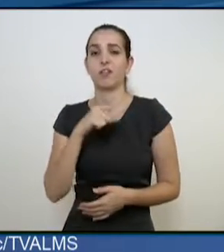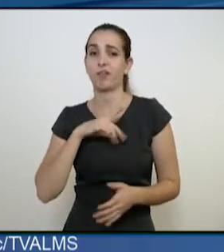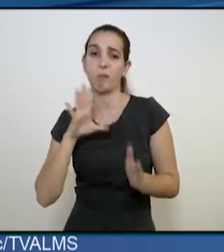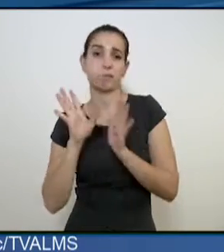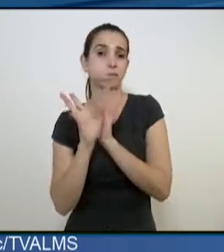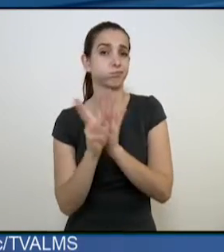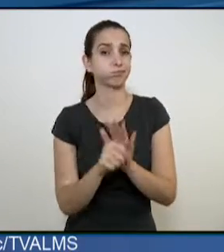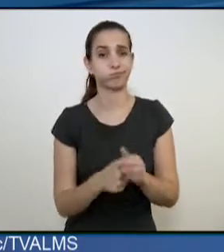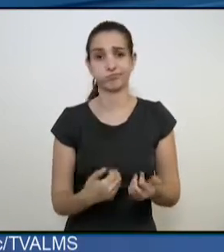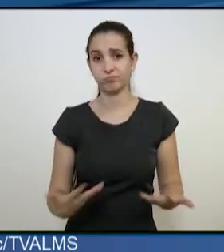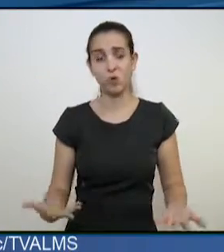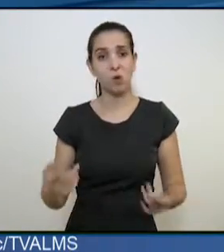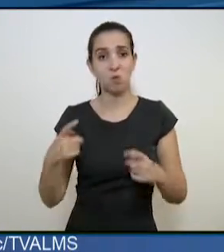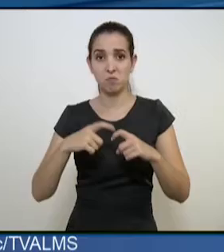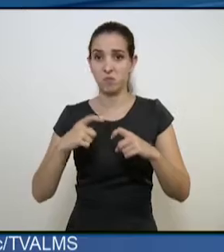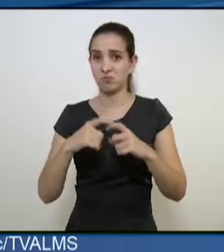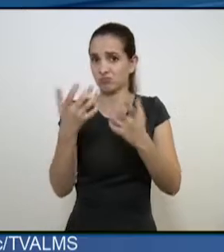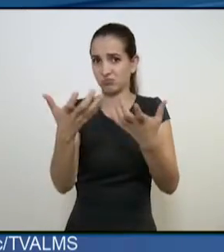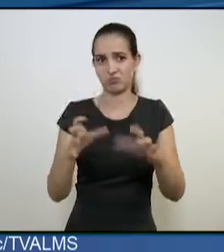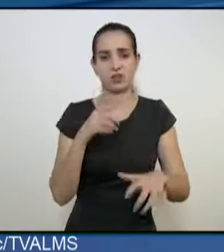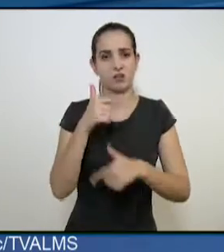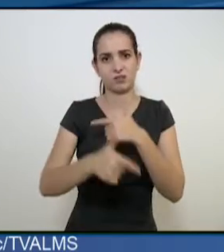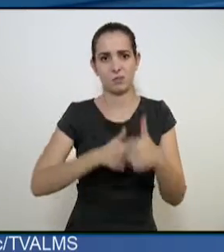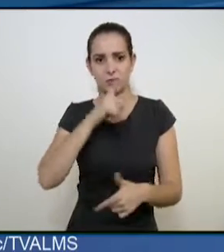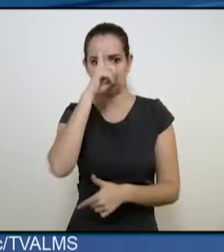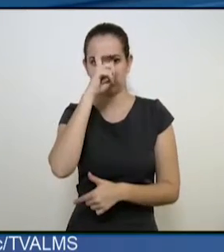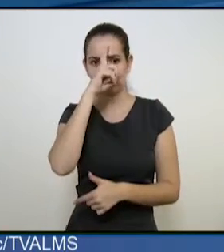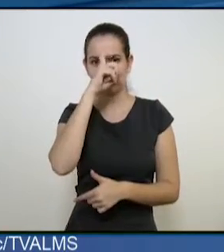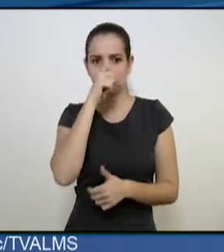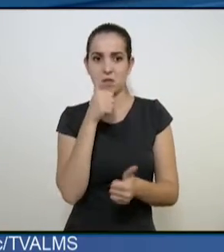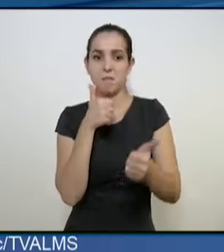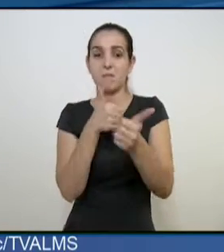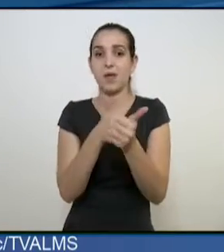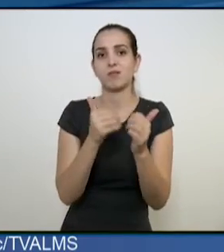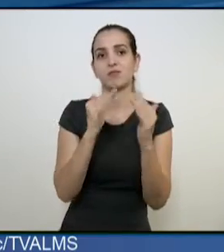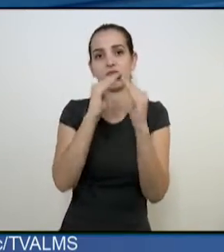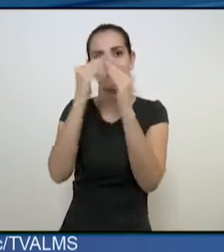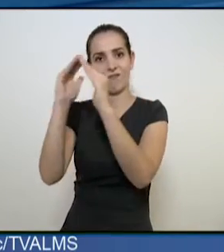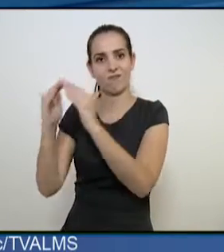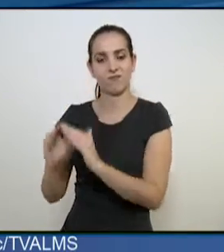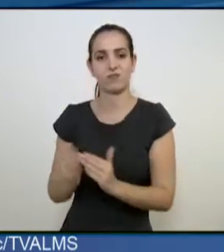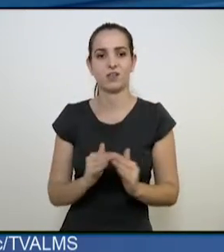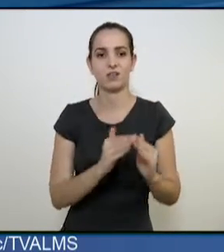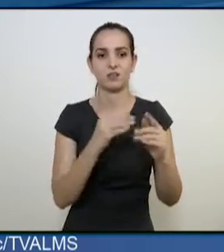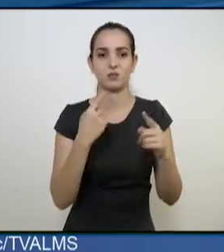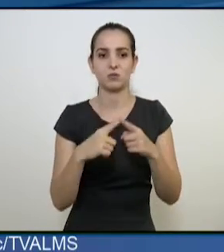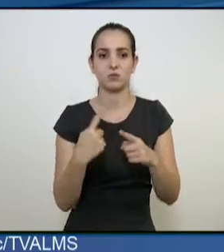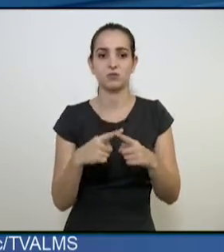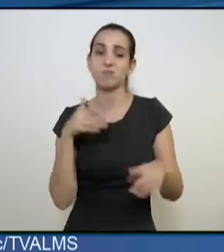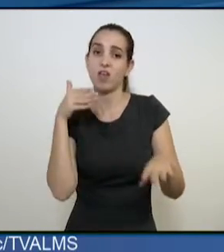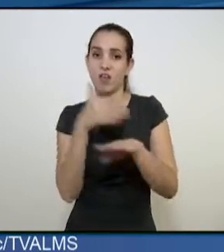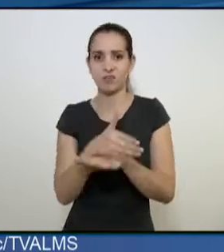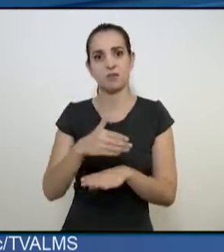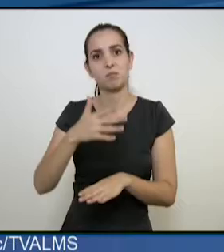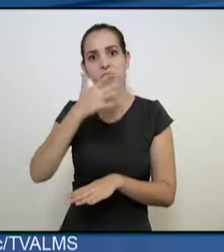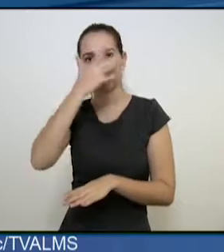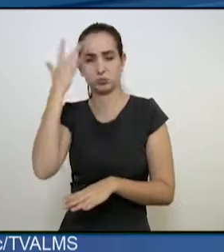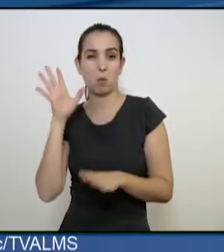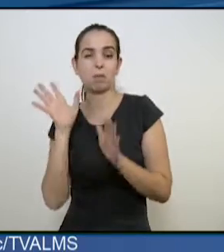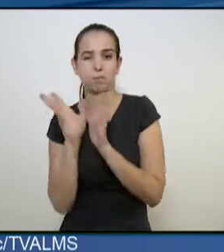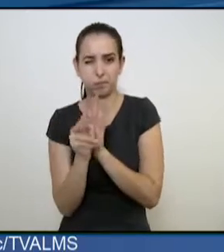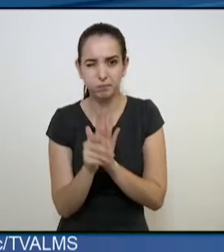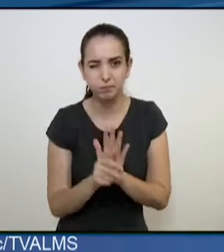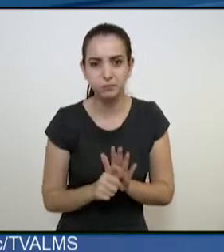Os médicos não querem mais trabalhar nos hospitais próximos às favelas, porque entra o traficante e